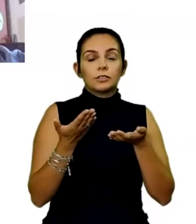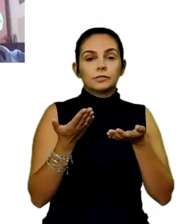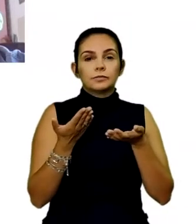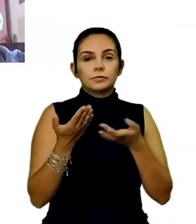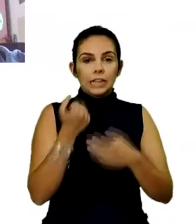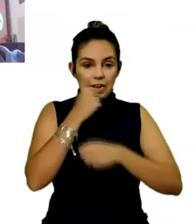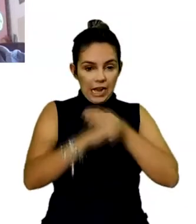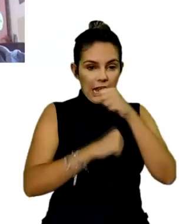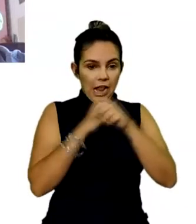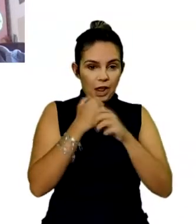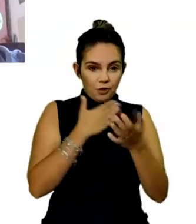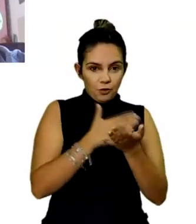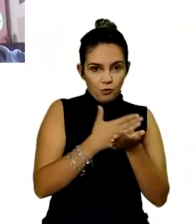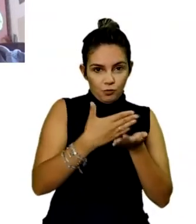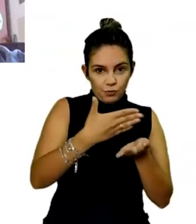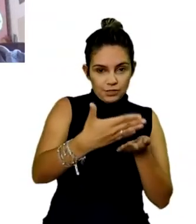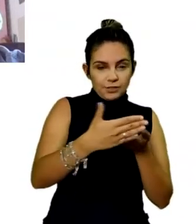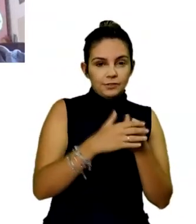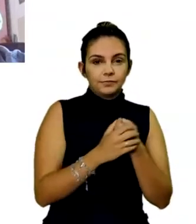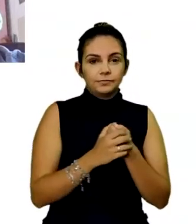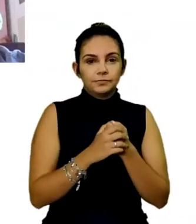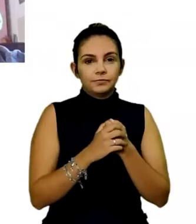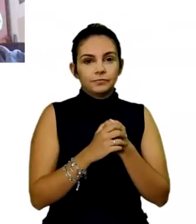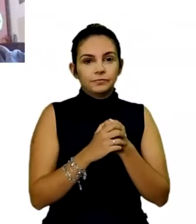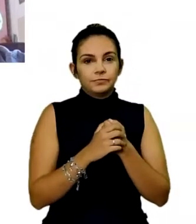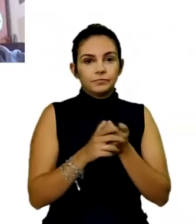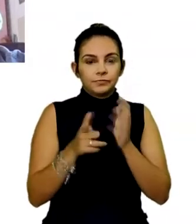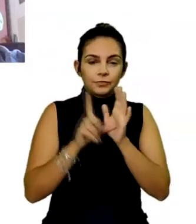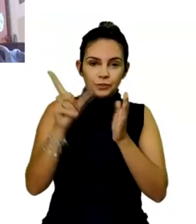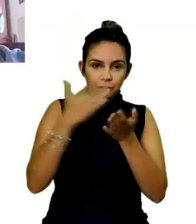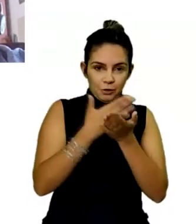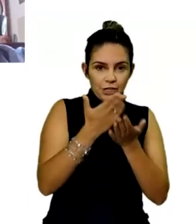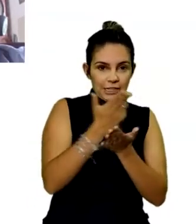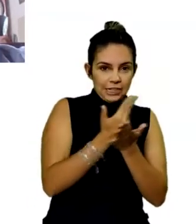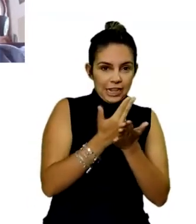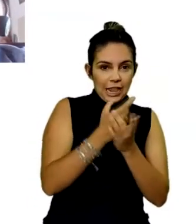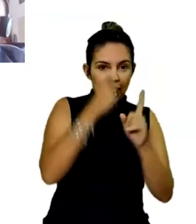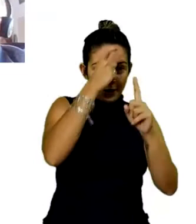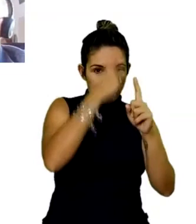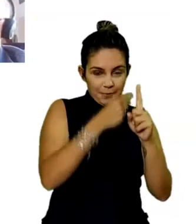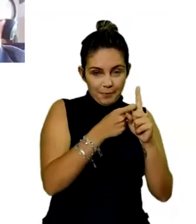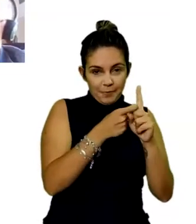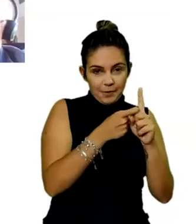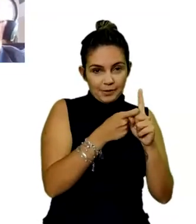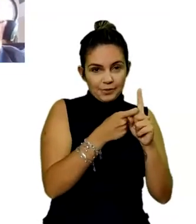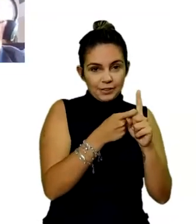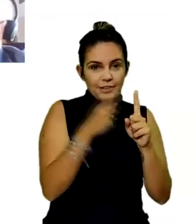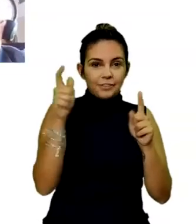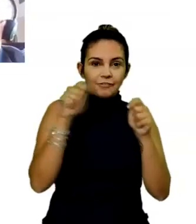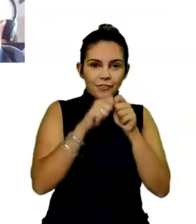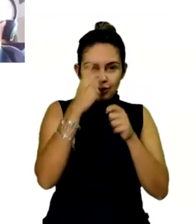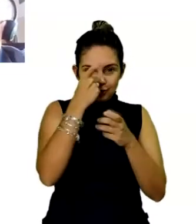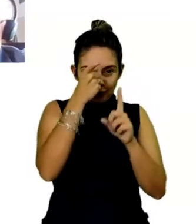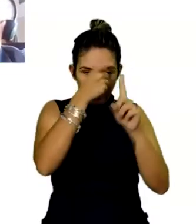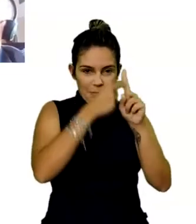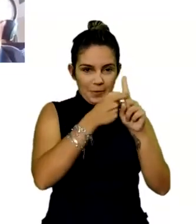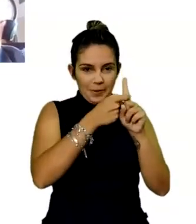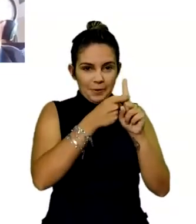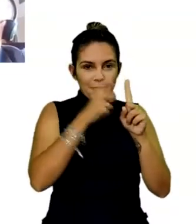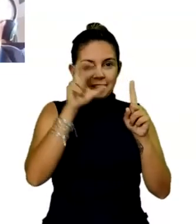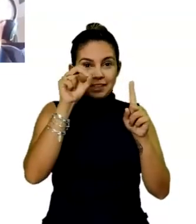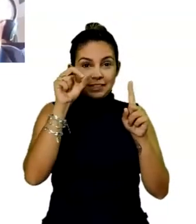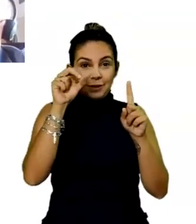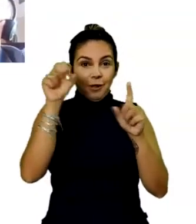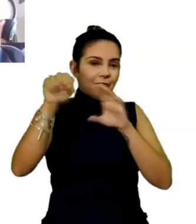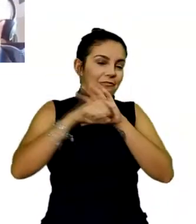princípiozinho do ano, e o Eliardo antes começou a desenhar o personagem. O Eliardo faz uns personagens